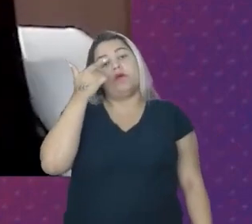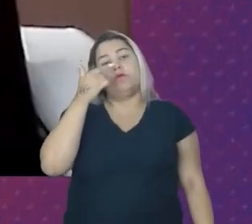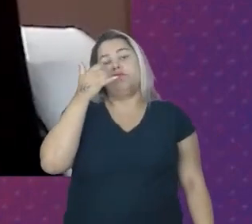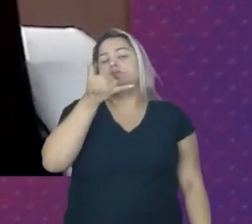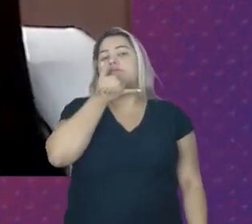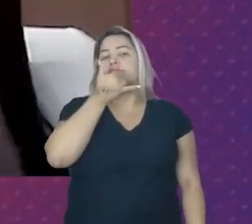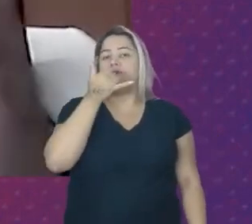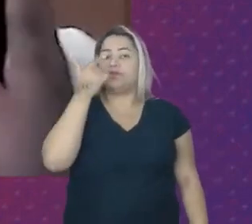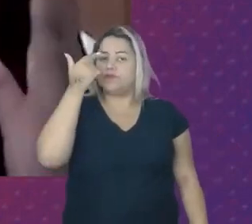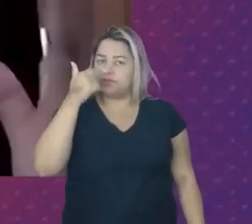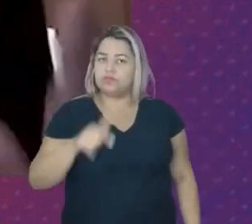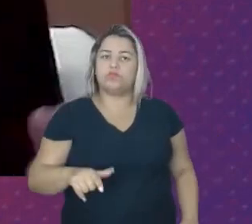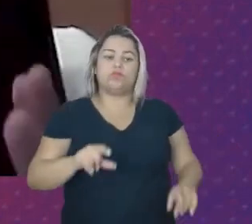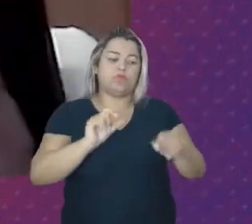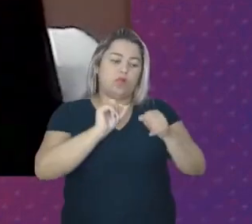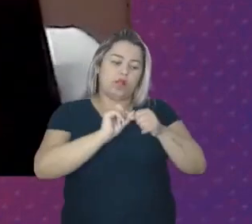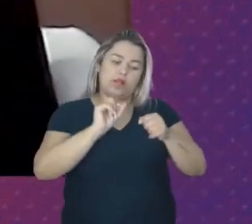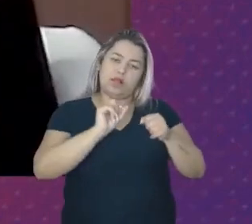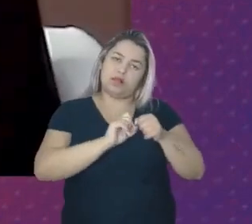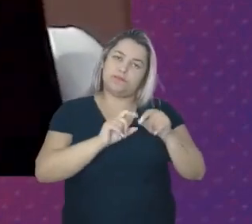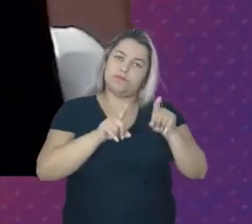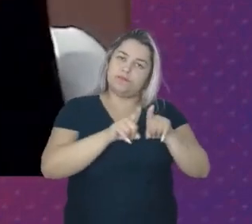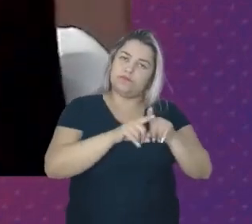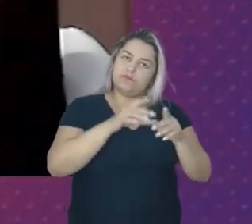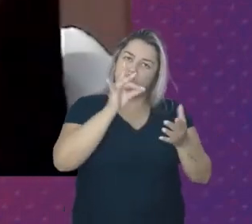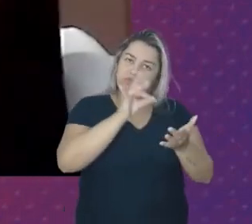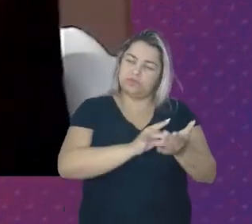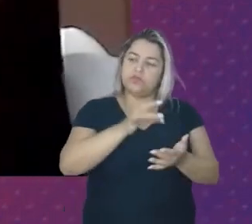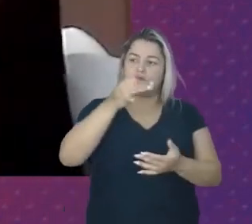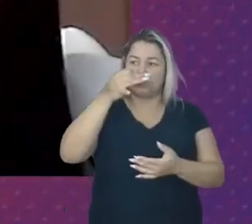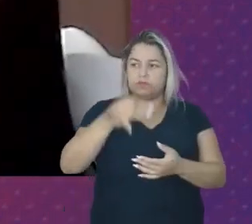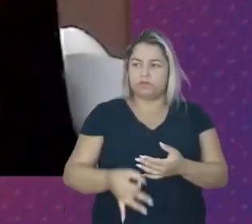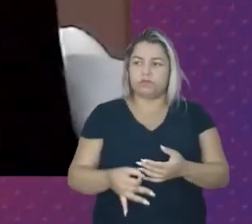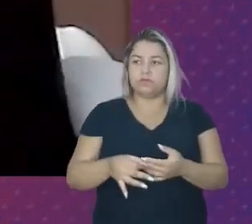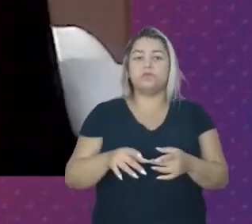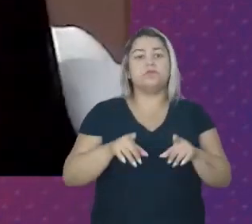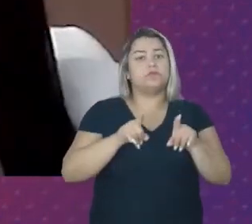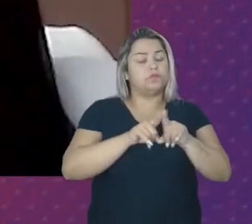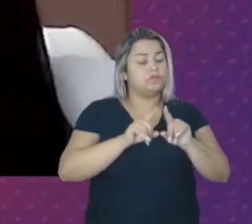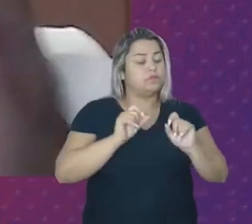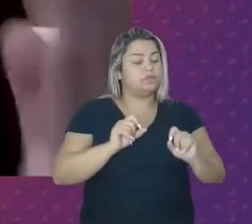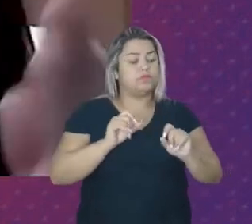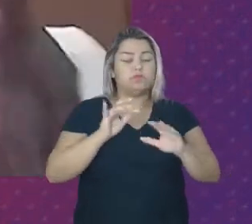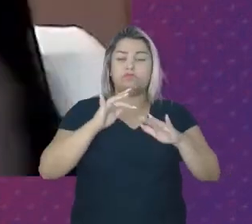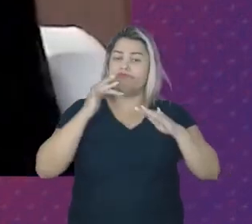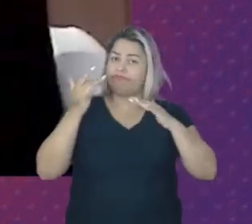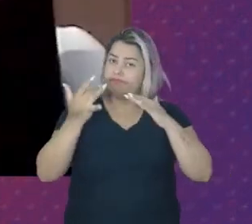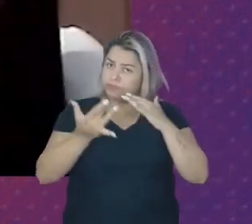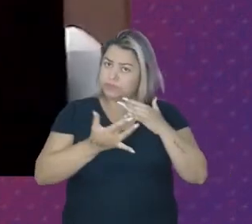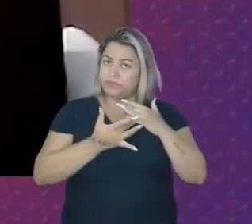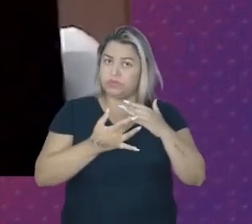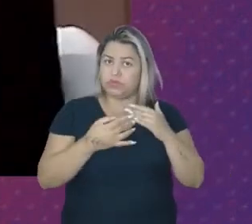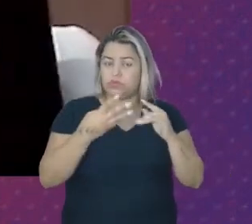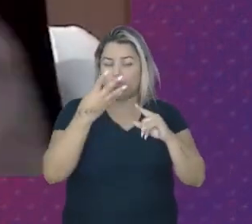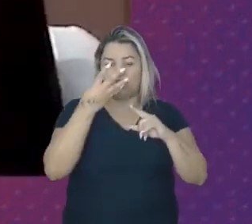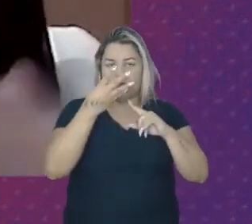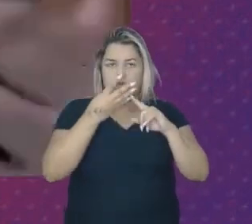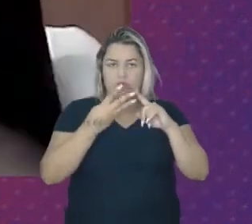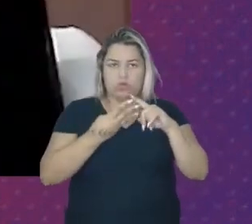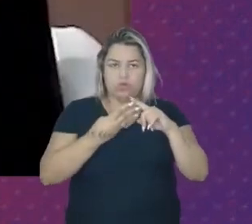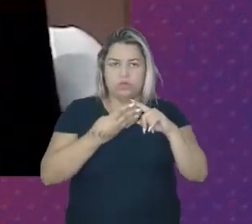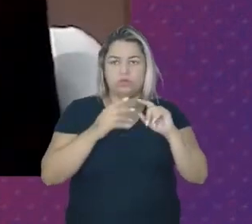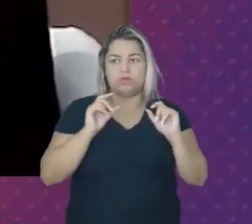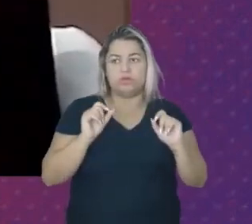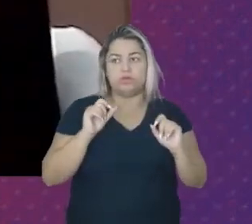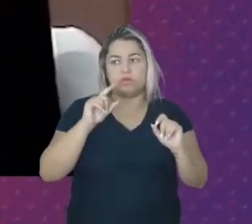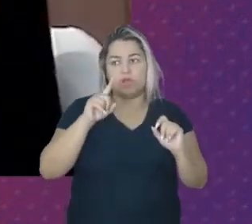fazer um conteúdo que de fato seja assertivo nas suas redes sociais, eu vejo que tem 4 pilares que são